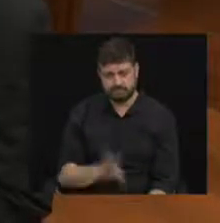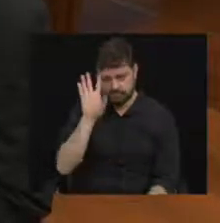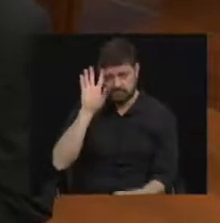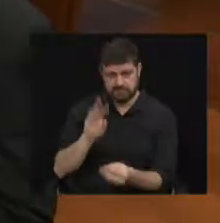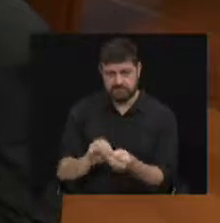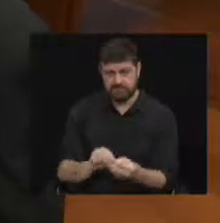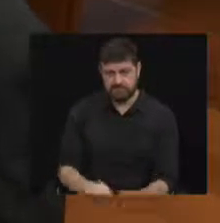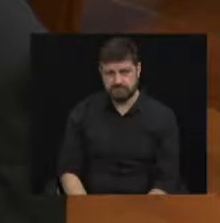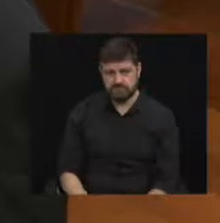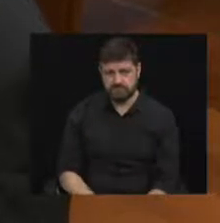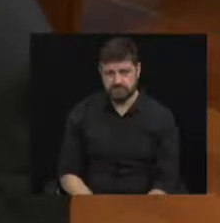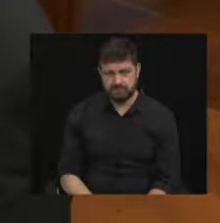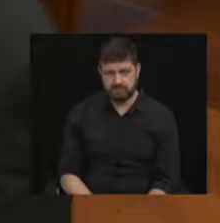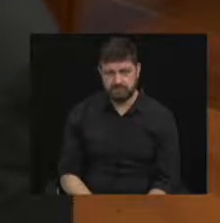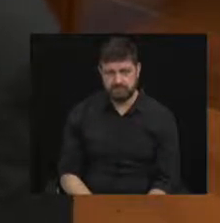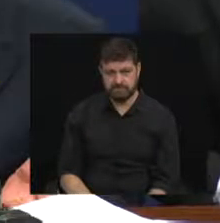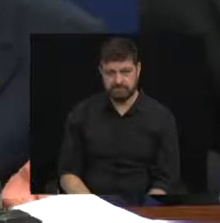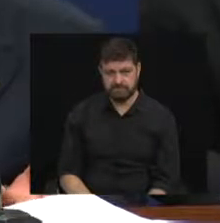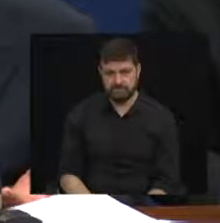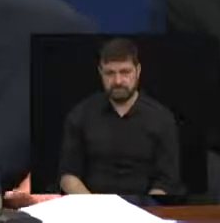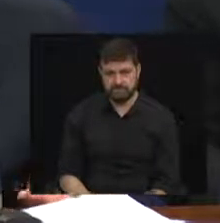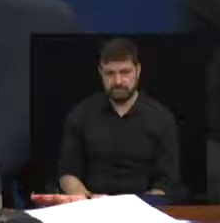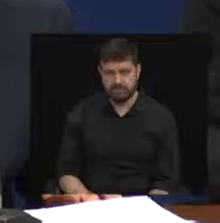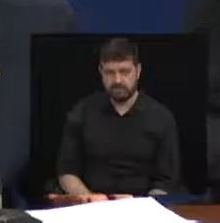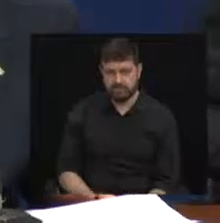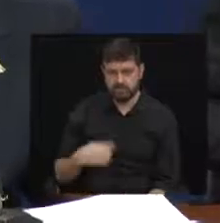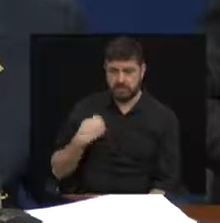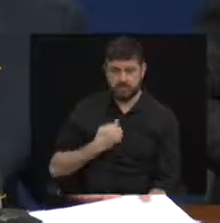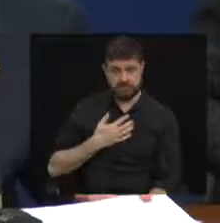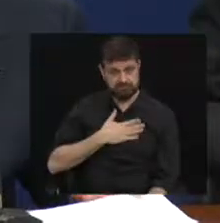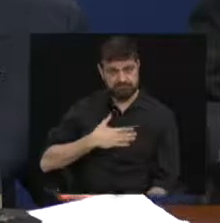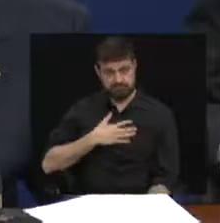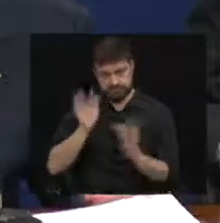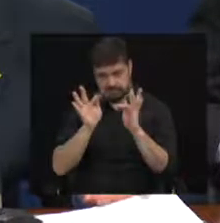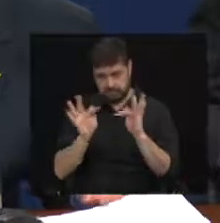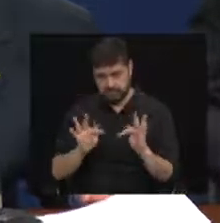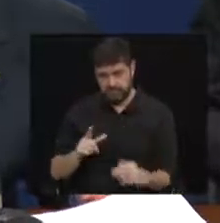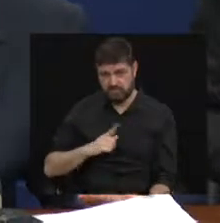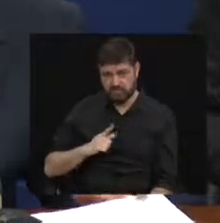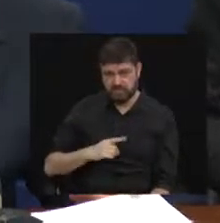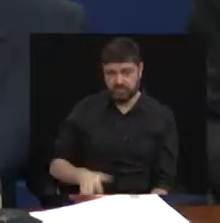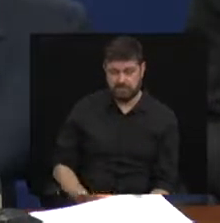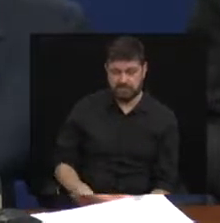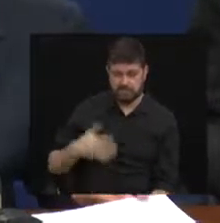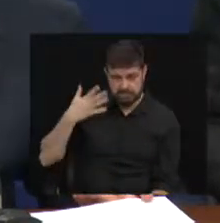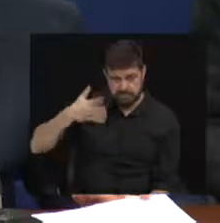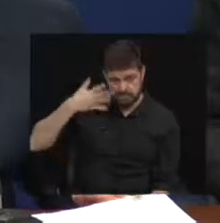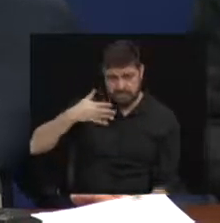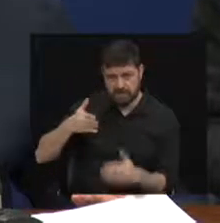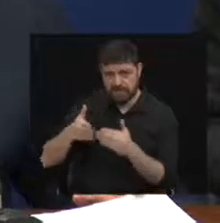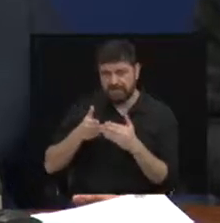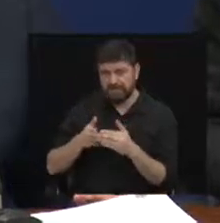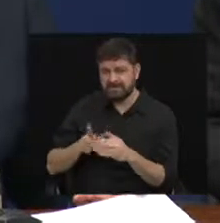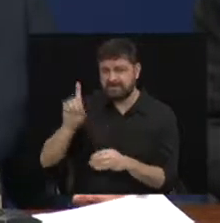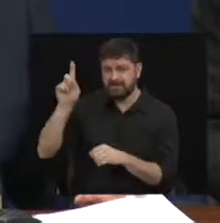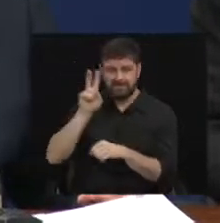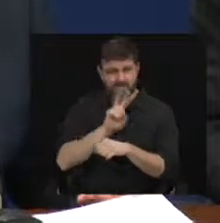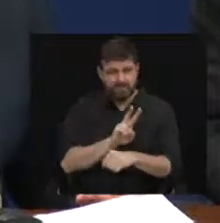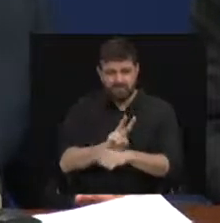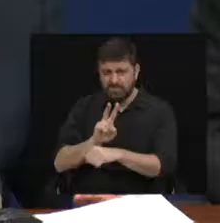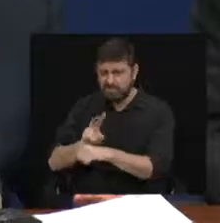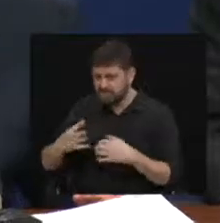o vereador inscrito, o professor Alberto, o vereador Paulo Búfalo, o vereador Pastor Gesiel, este vereador e também o vereador